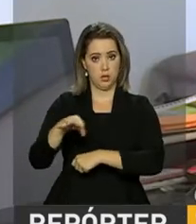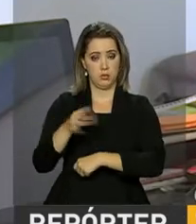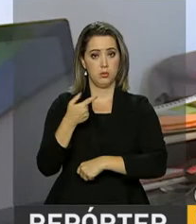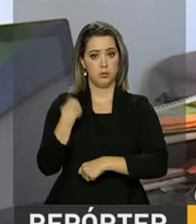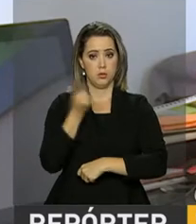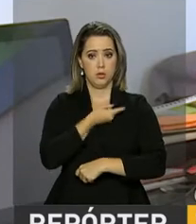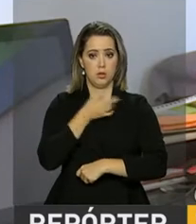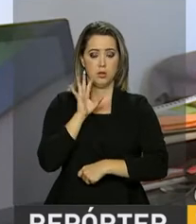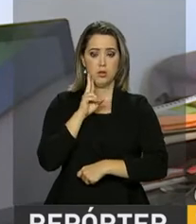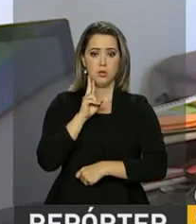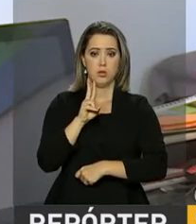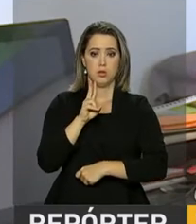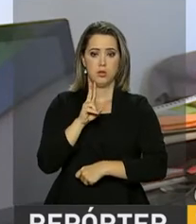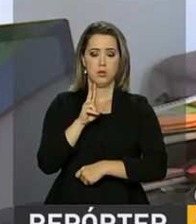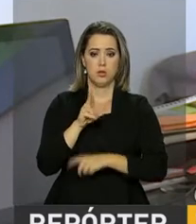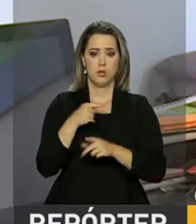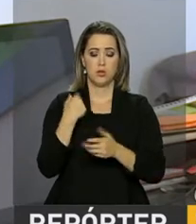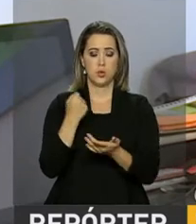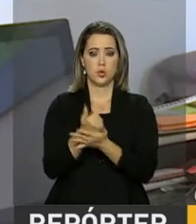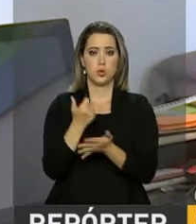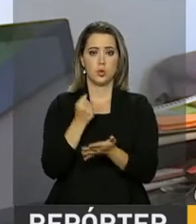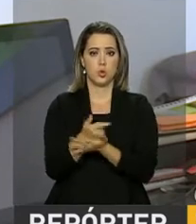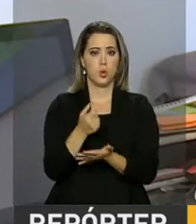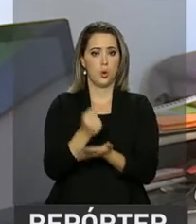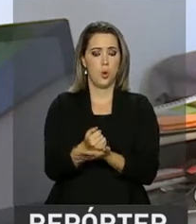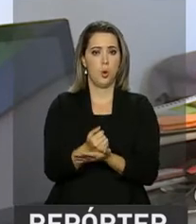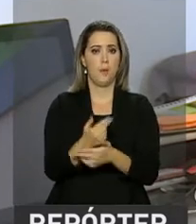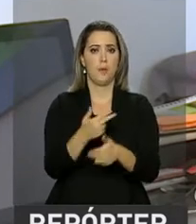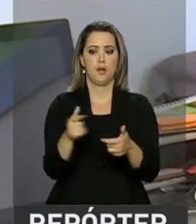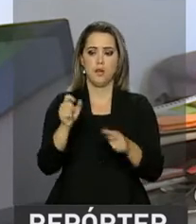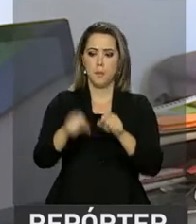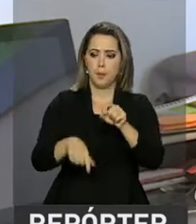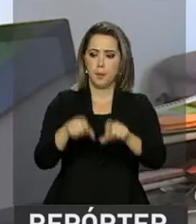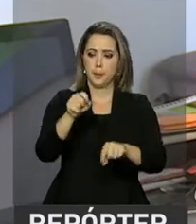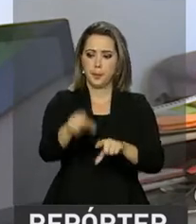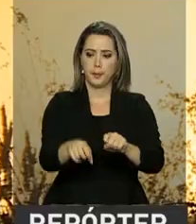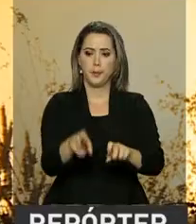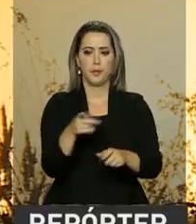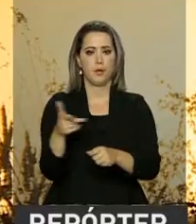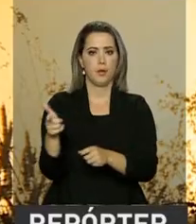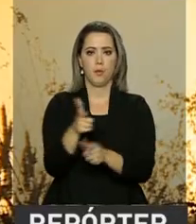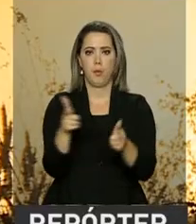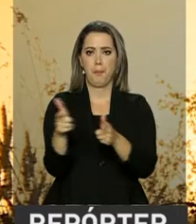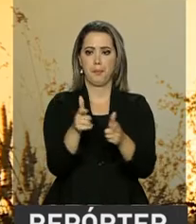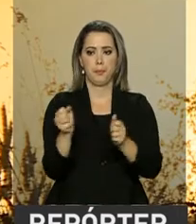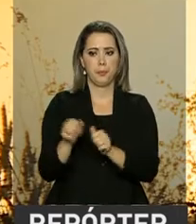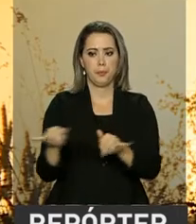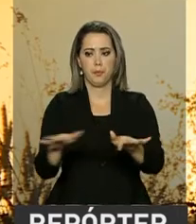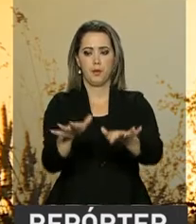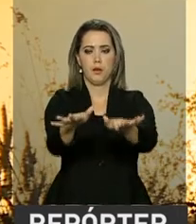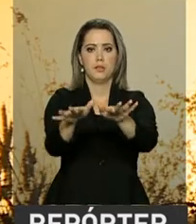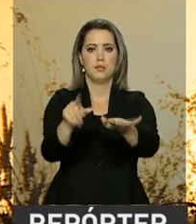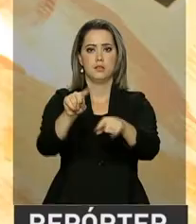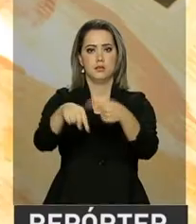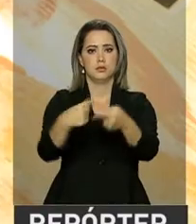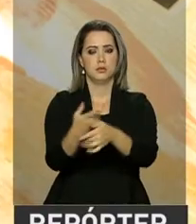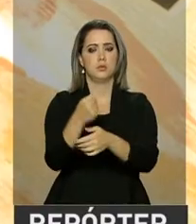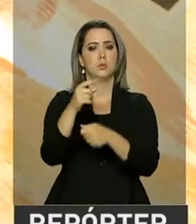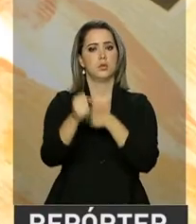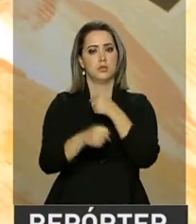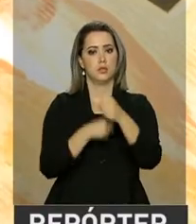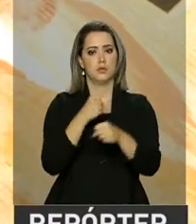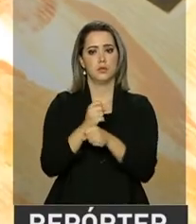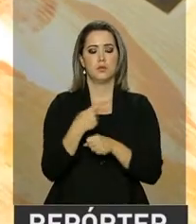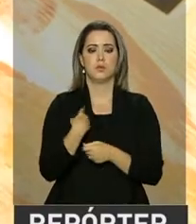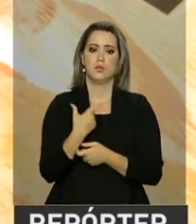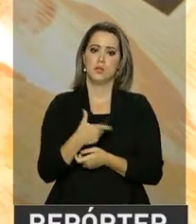nós fazer as compras de sementes fertilizantes produtos químicos e exceto plus safra seguinte prefiro